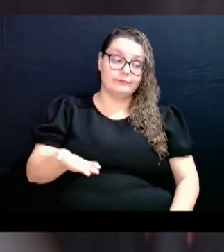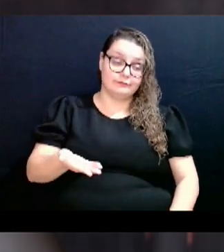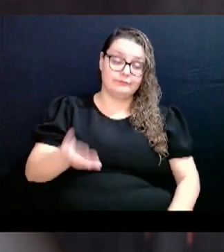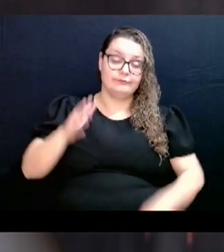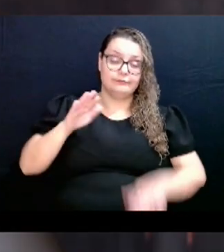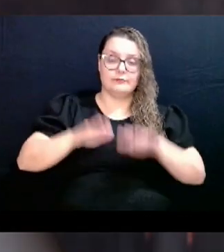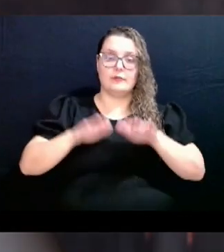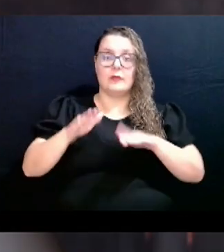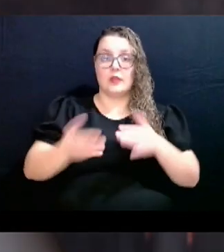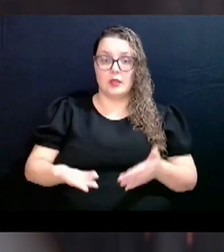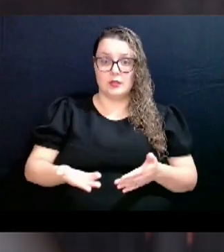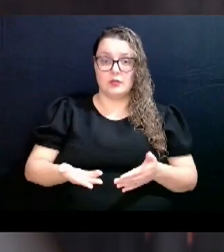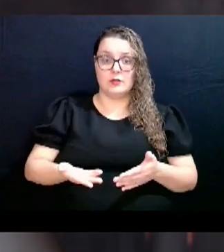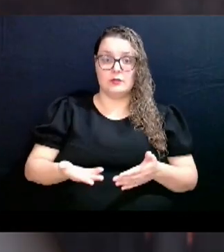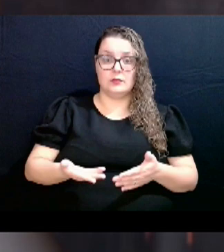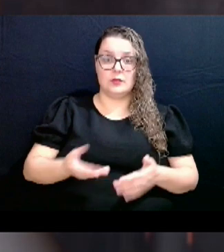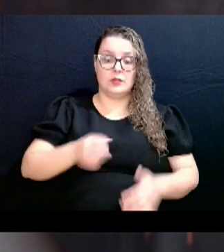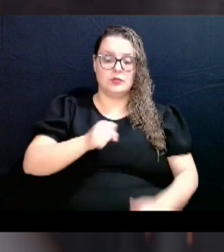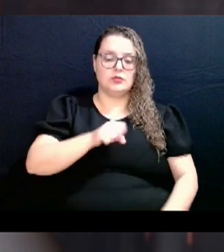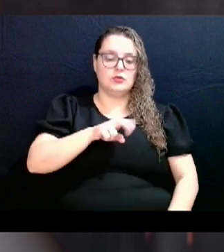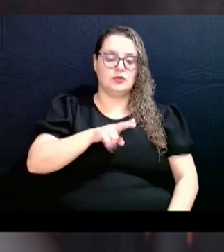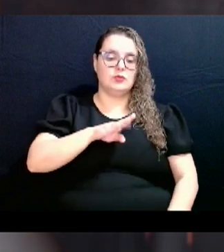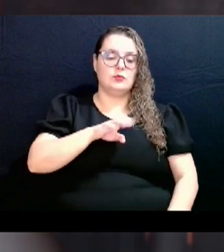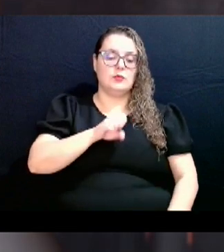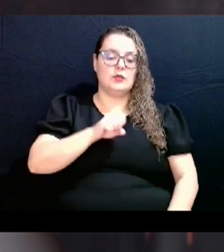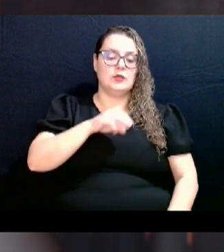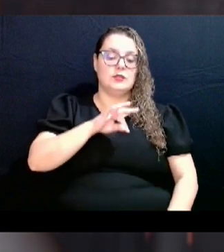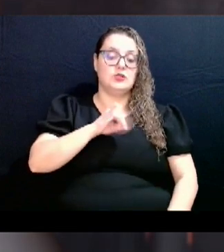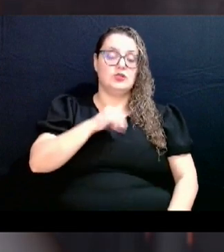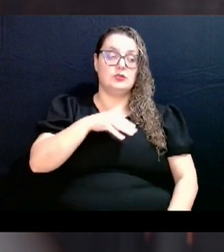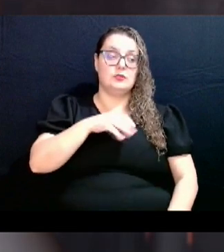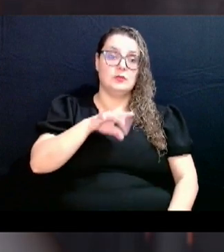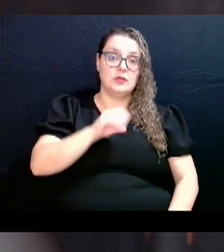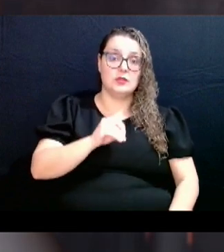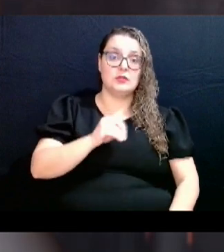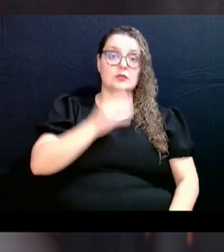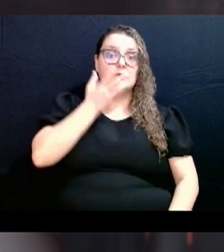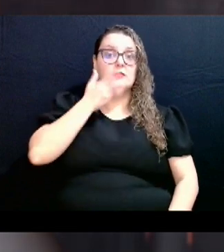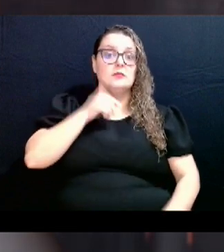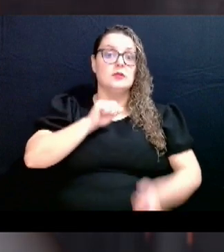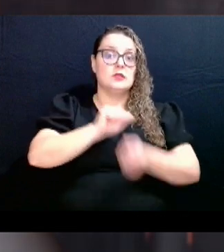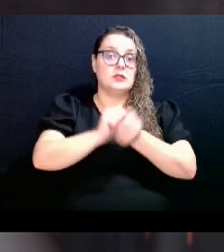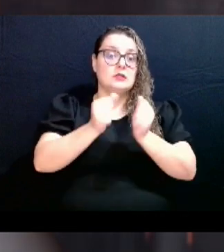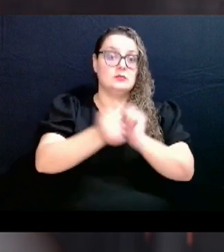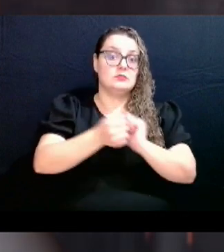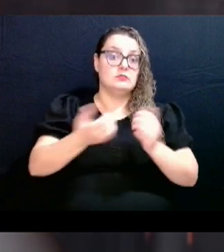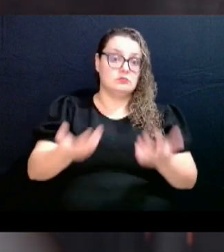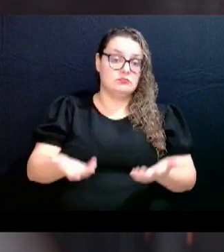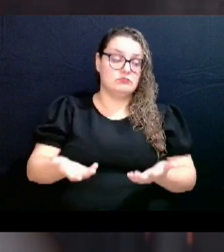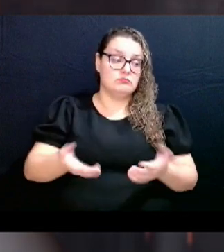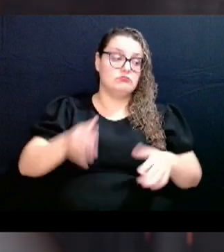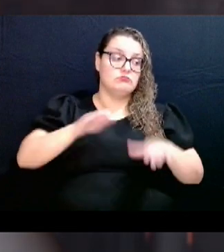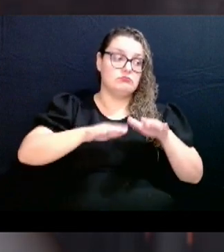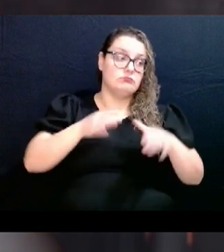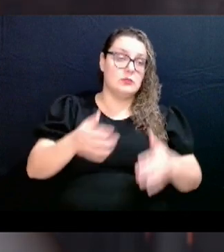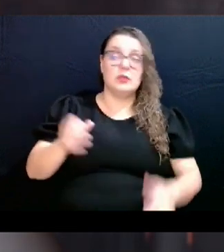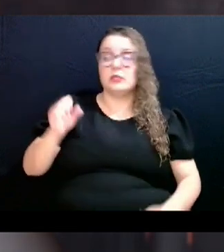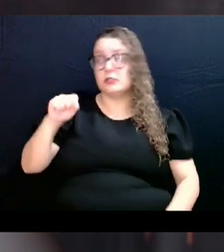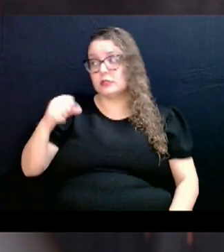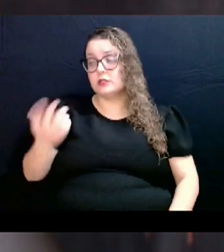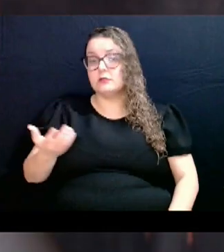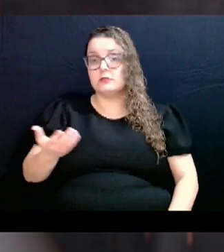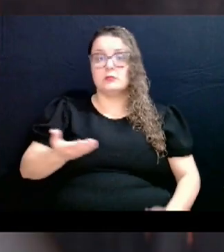acabamos subestimando, né, essa criança pela adaptação. Sim. E acabamos muitas das vezes até a tratando como